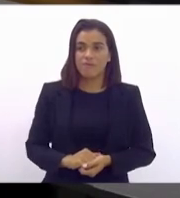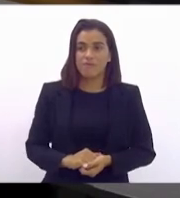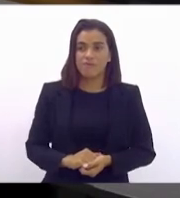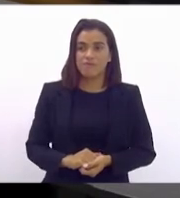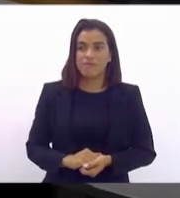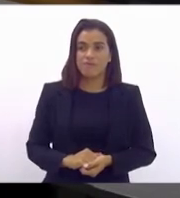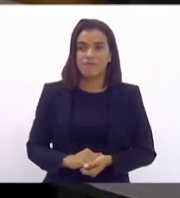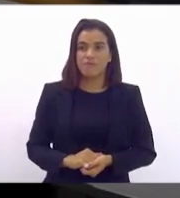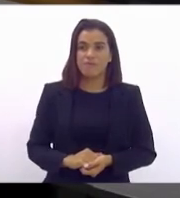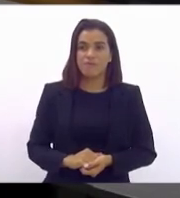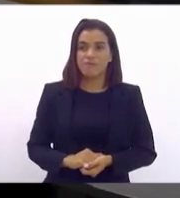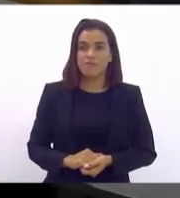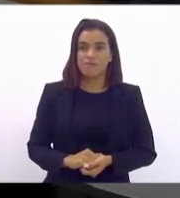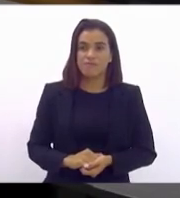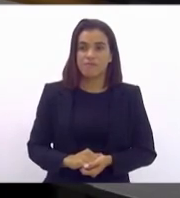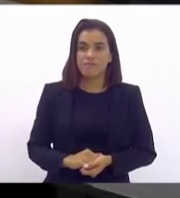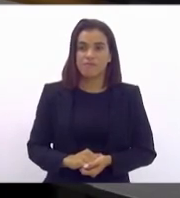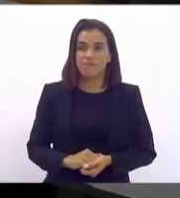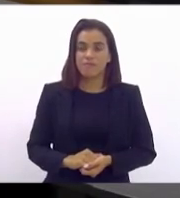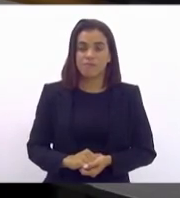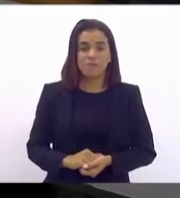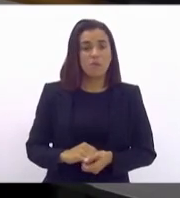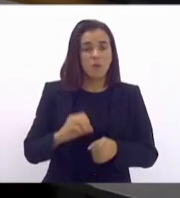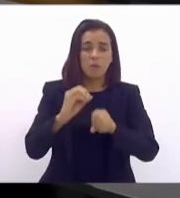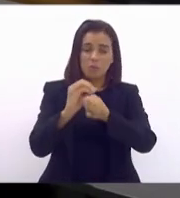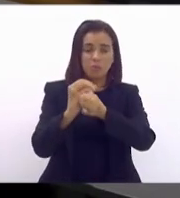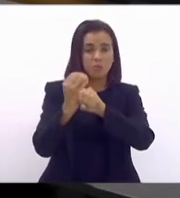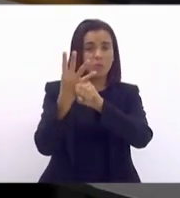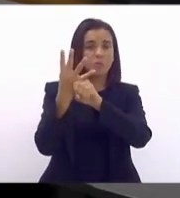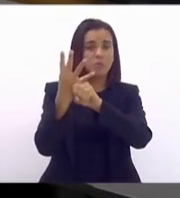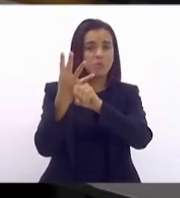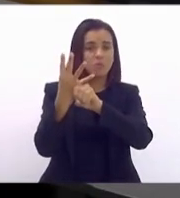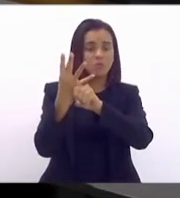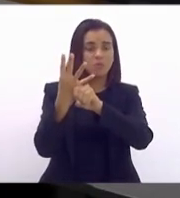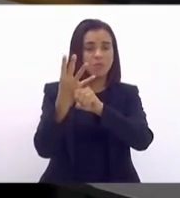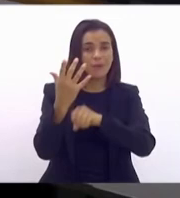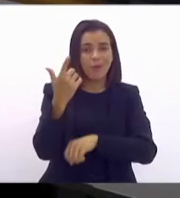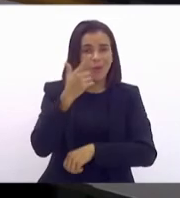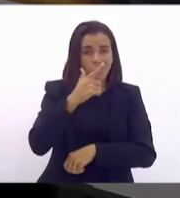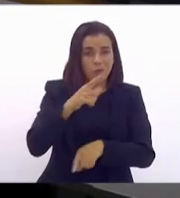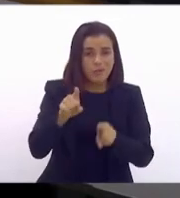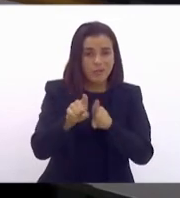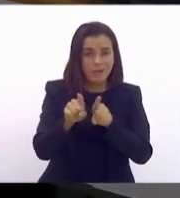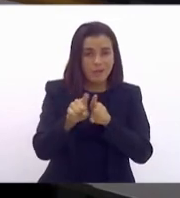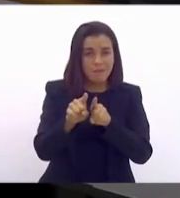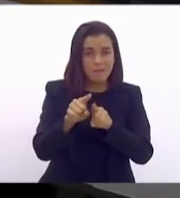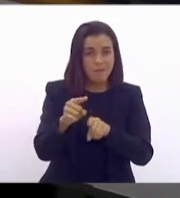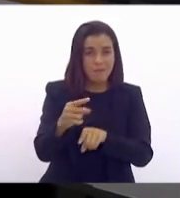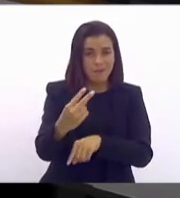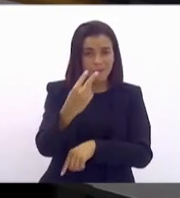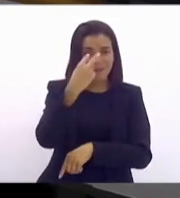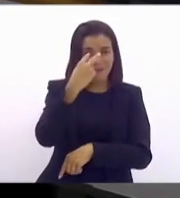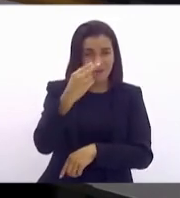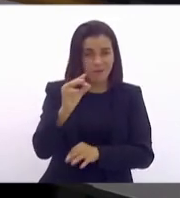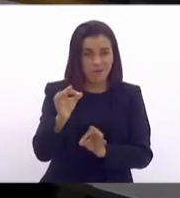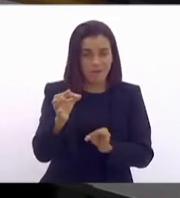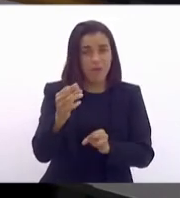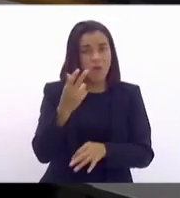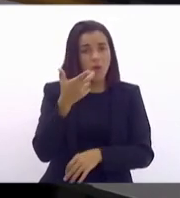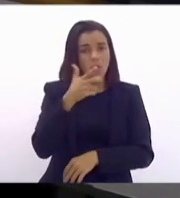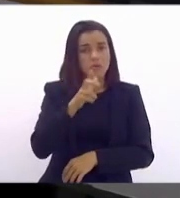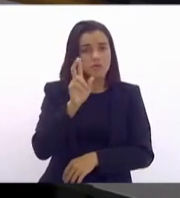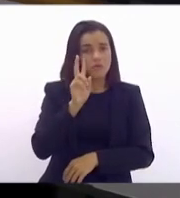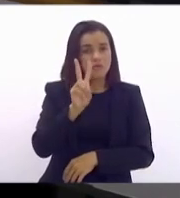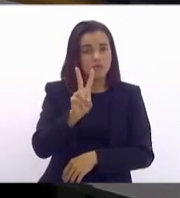por favor... Minha câmera está aberta. Mas você também não consegue me ver, né? Eu consigo te